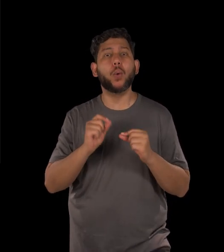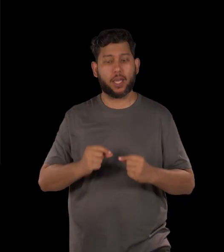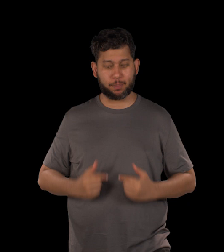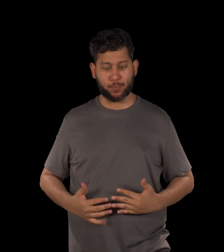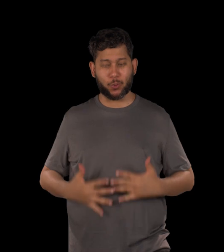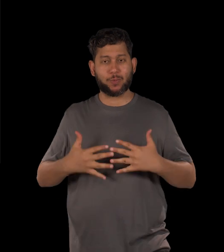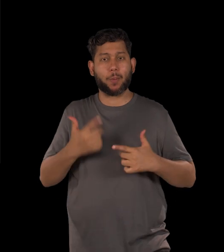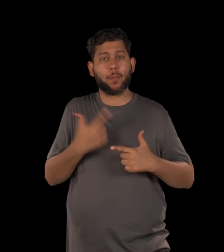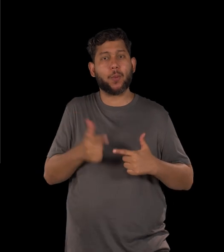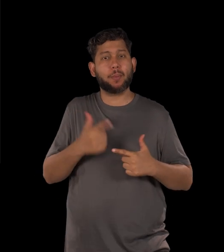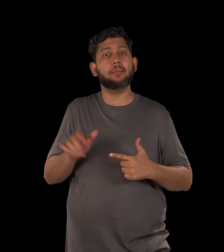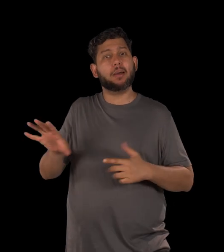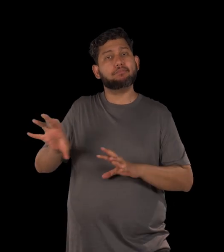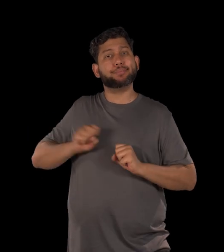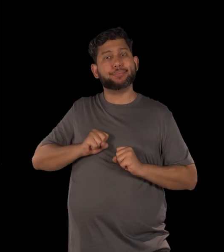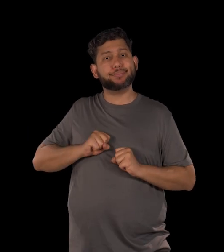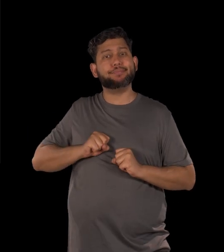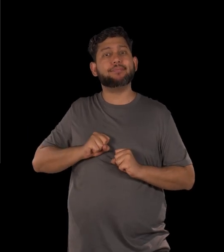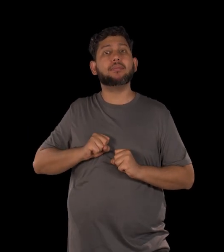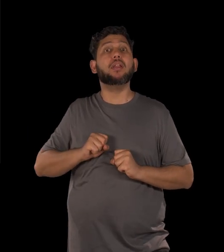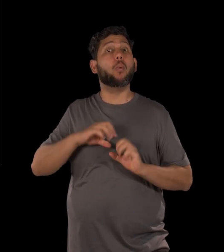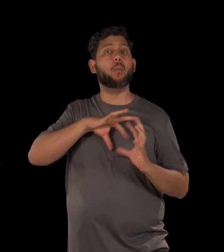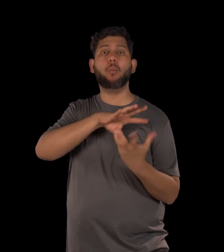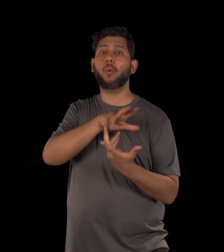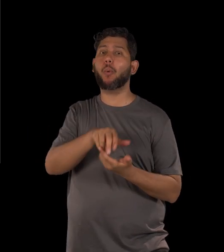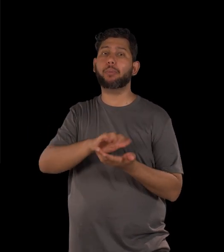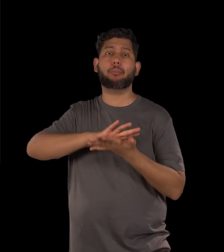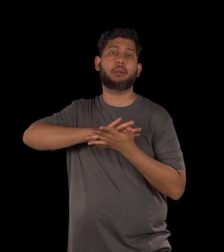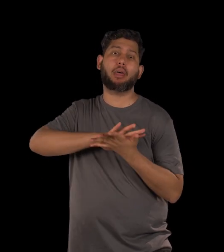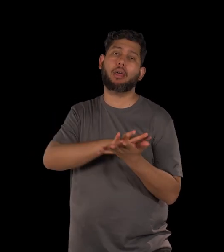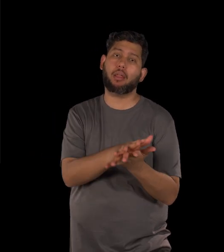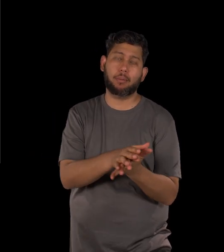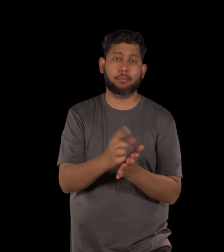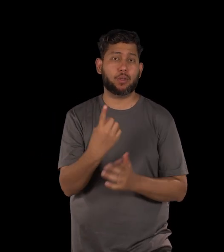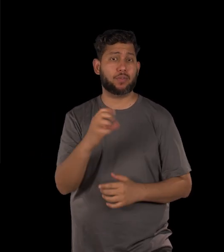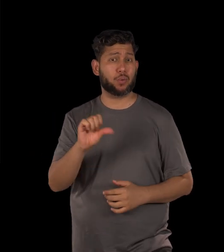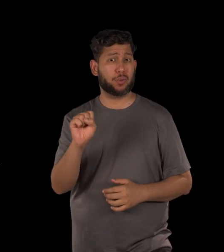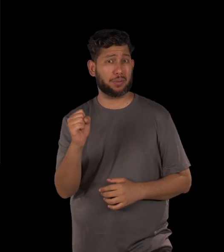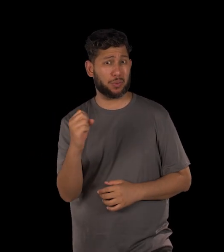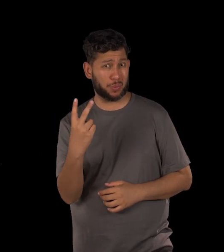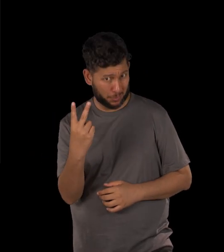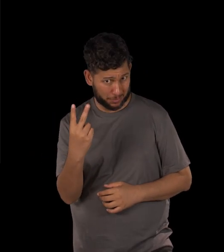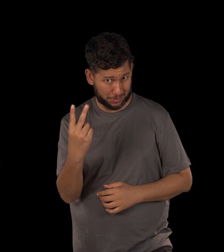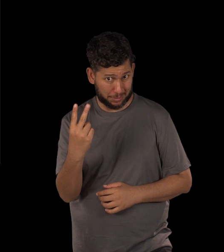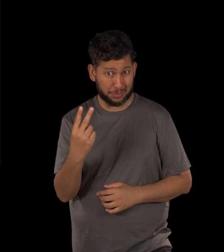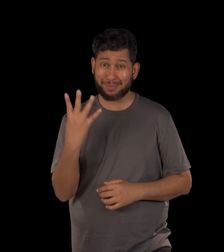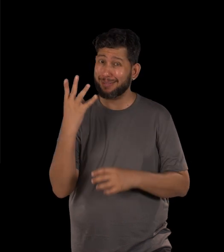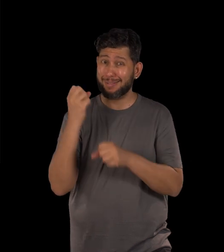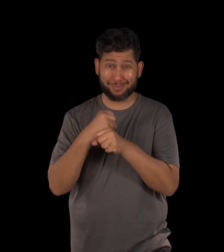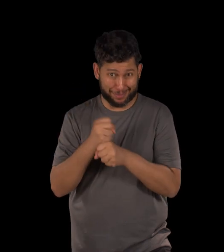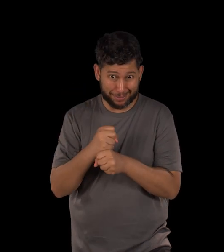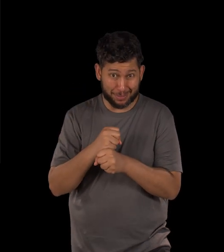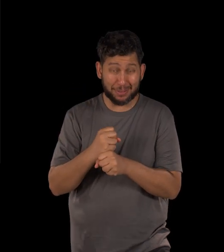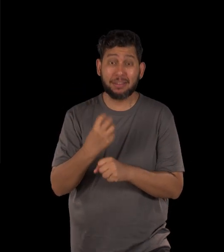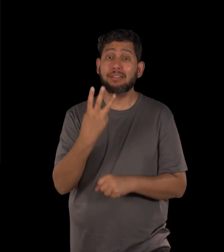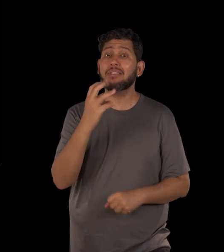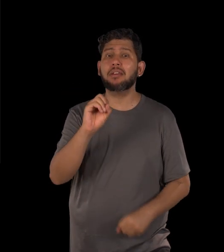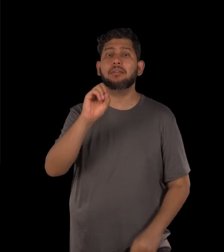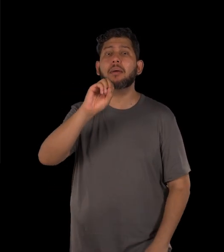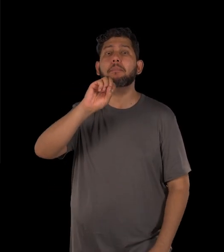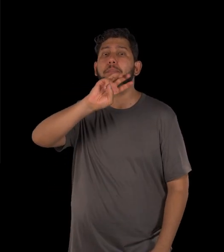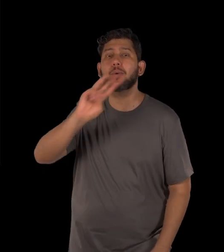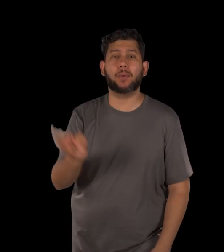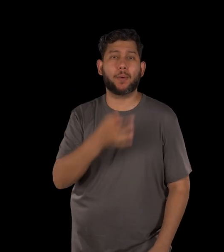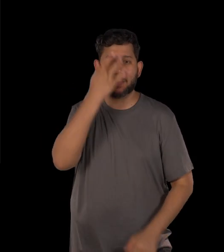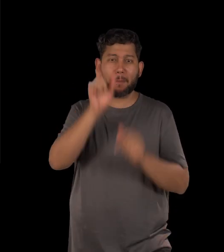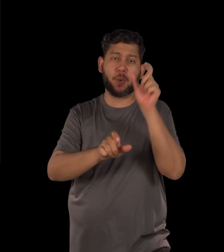mundo. Ele surgiu em 1982 e, ao longo de 4 décadas, causou a morte de mais de 30 milhões de pessoas no